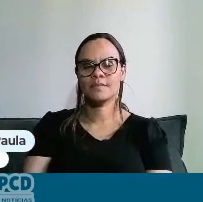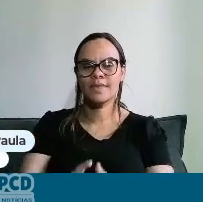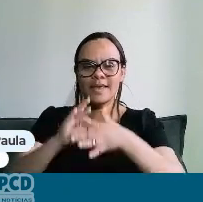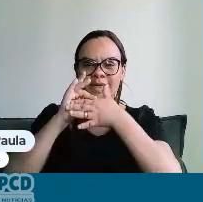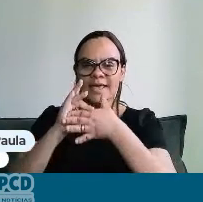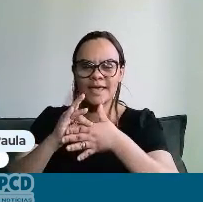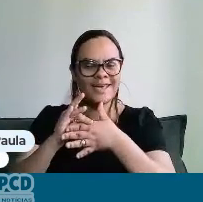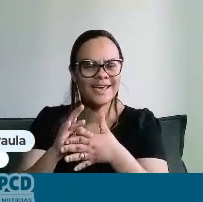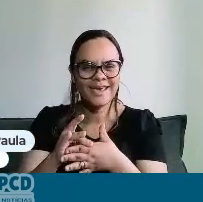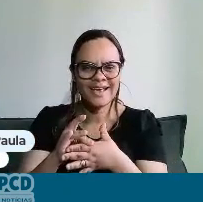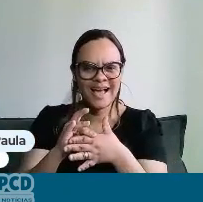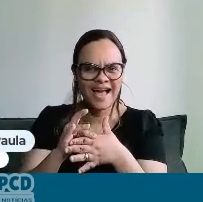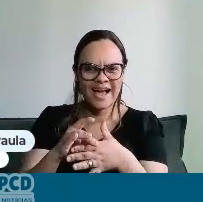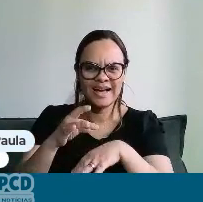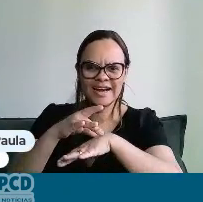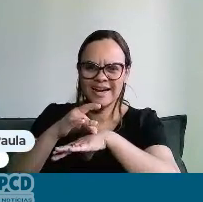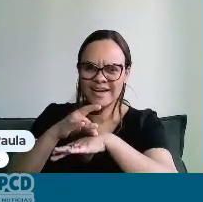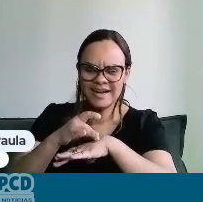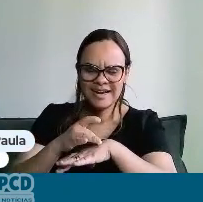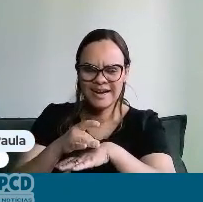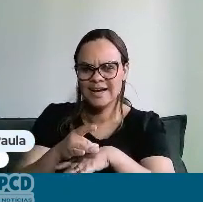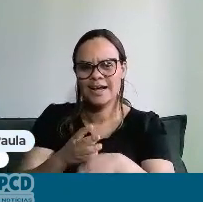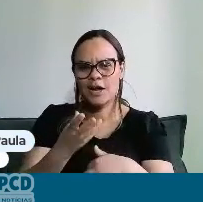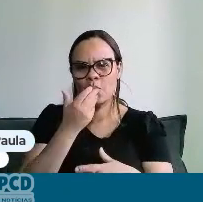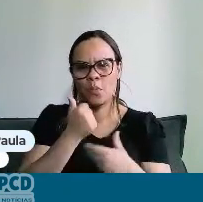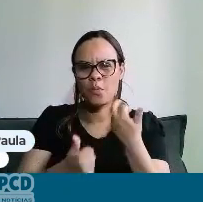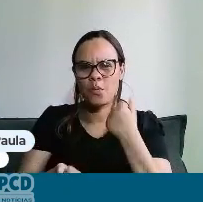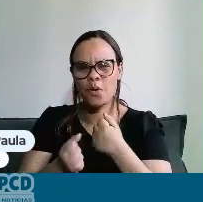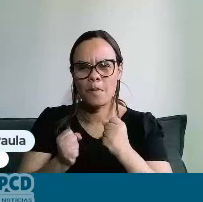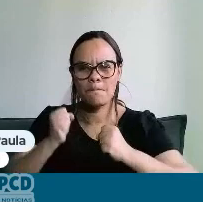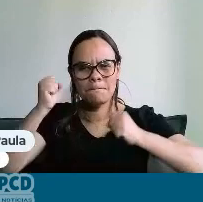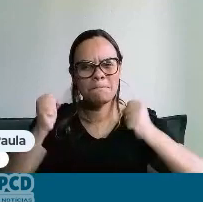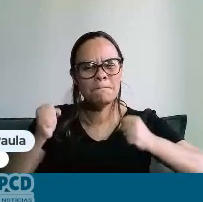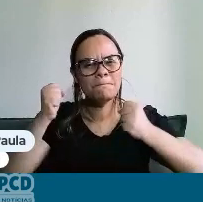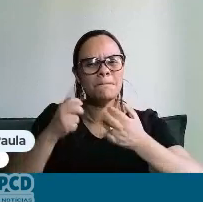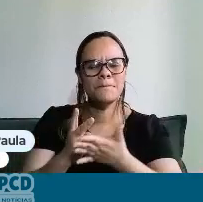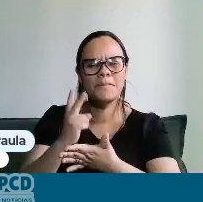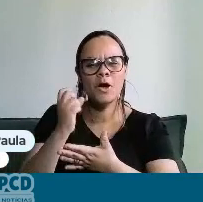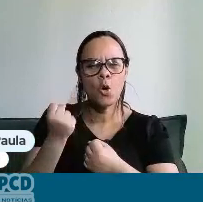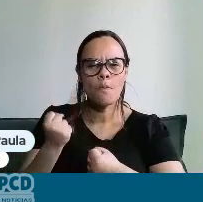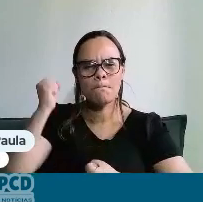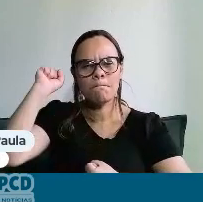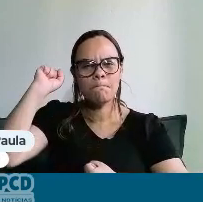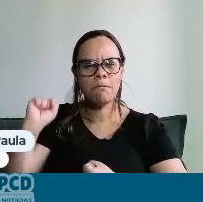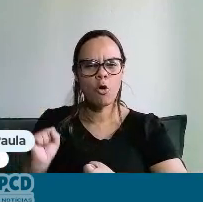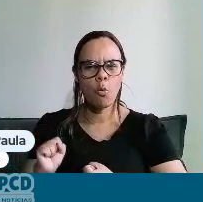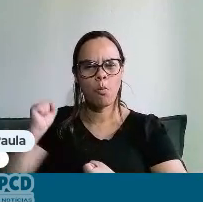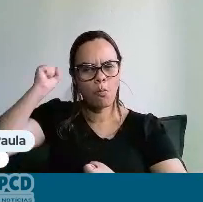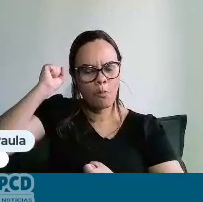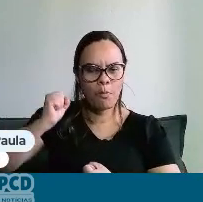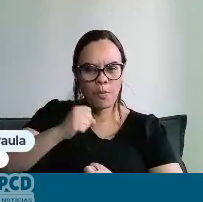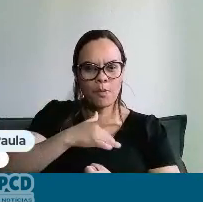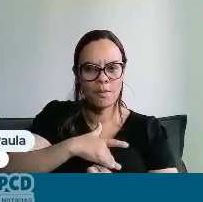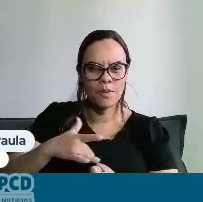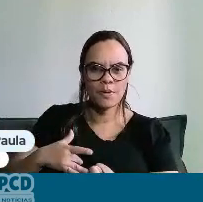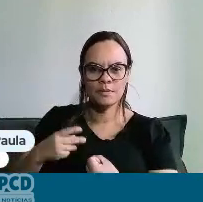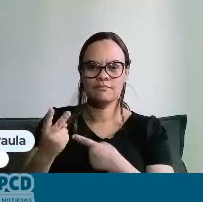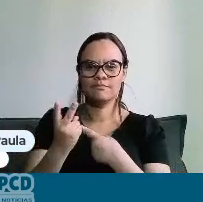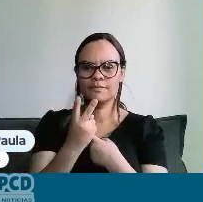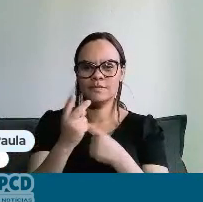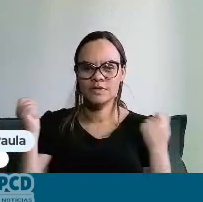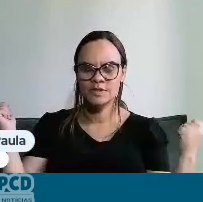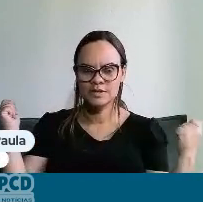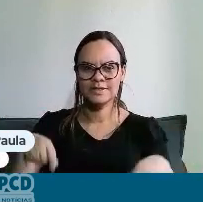em excesso, né? Praticar atividades físicas regularmente, né? Então, a vida saudável é uma condição